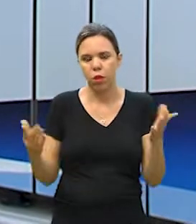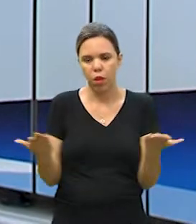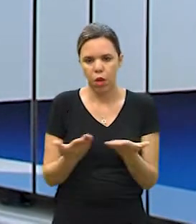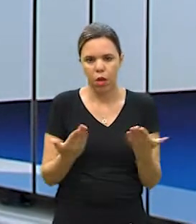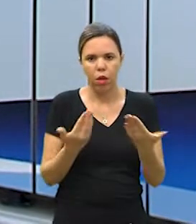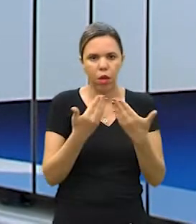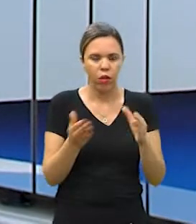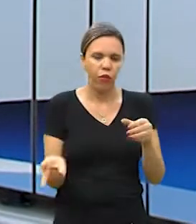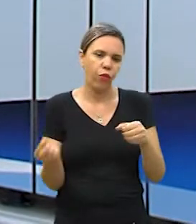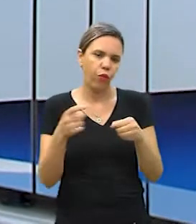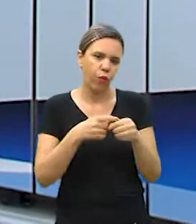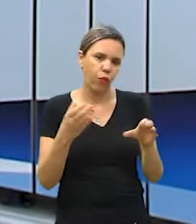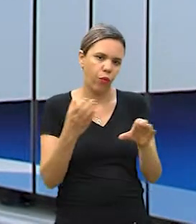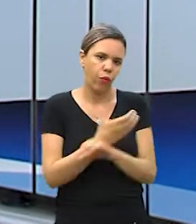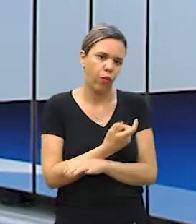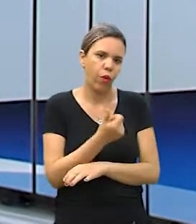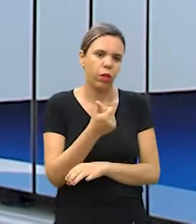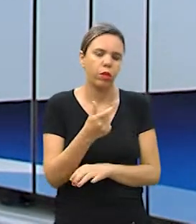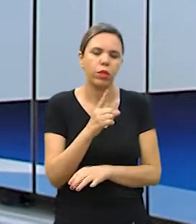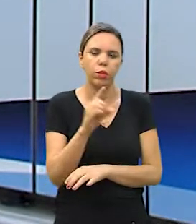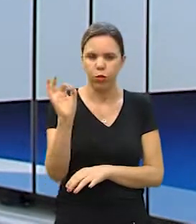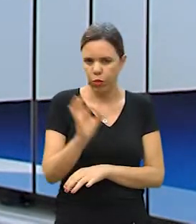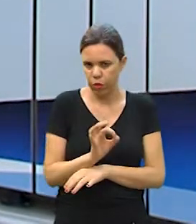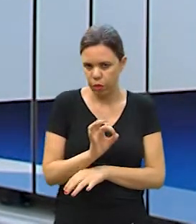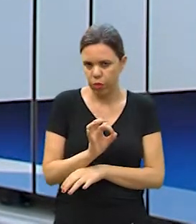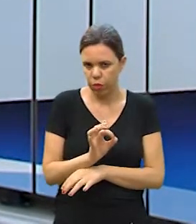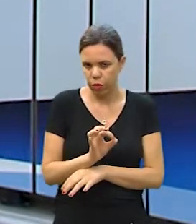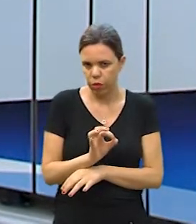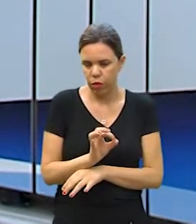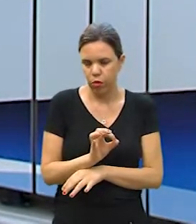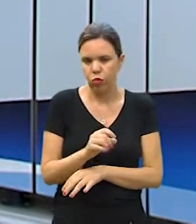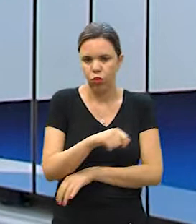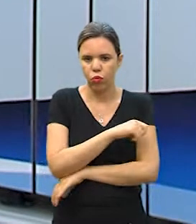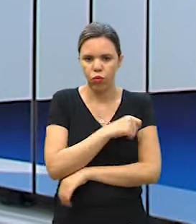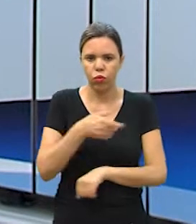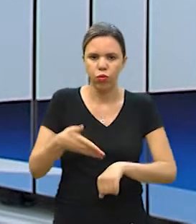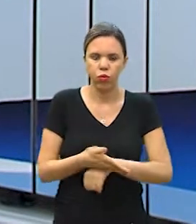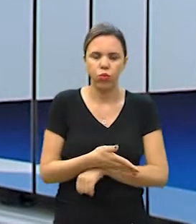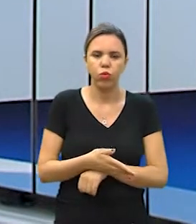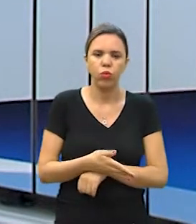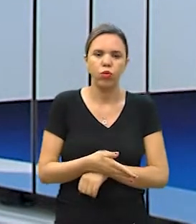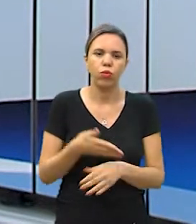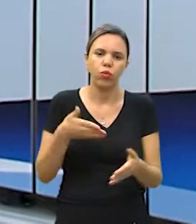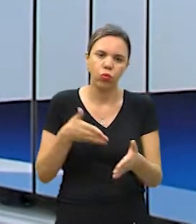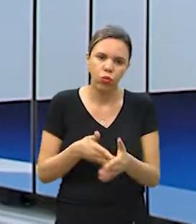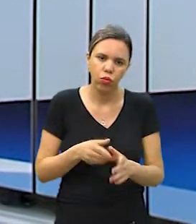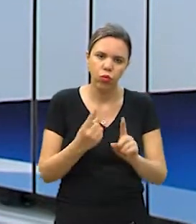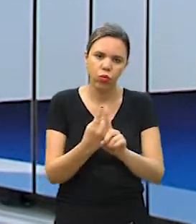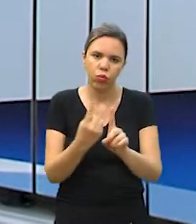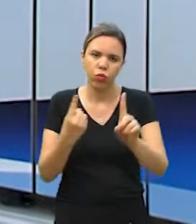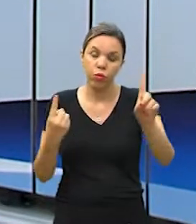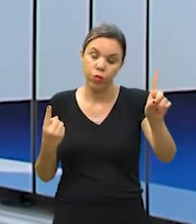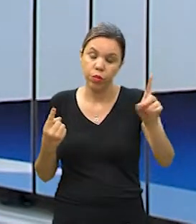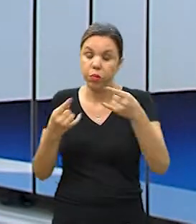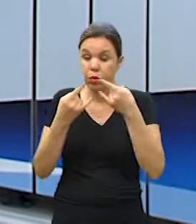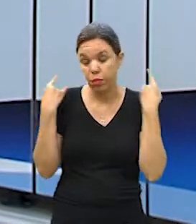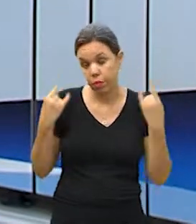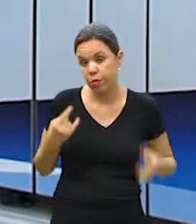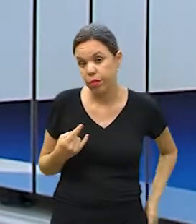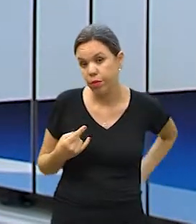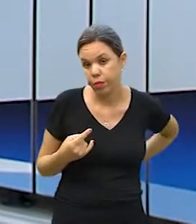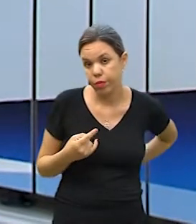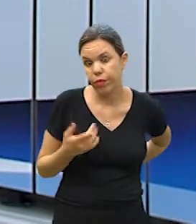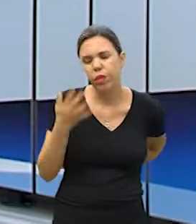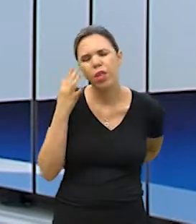e agora com um retorno com praticamente 100% da capacidade, mas ainda com restrições, distanciamento,